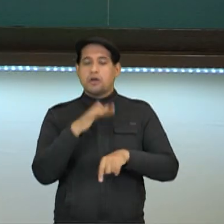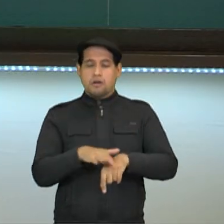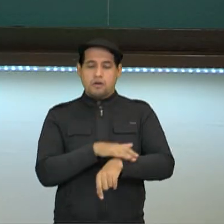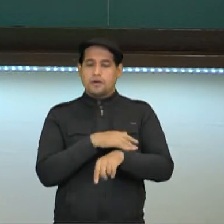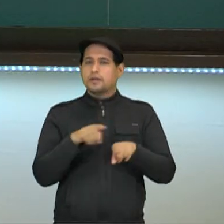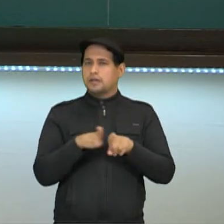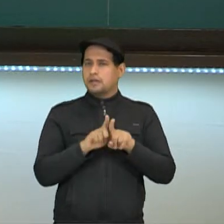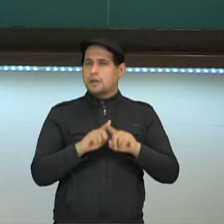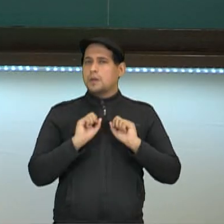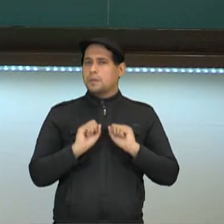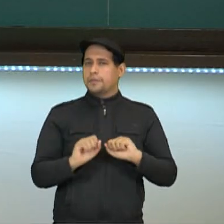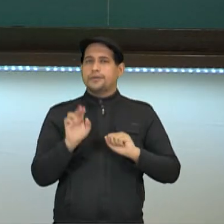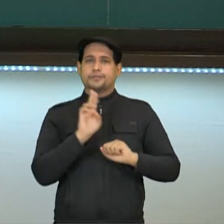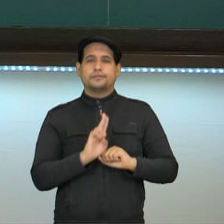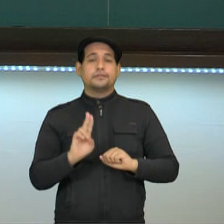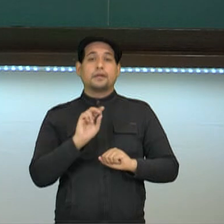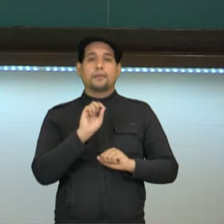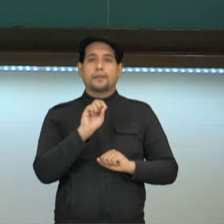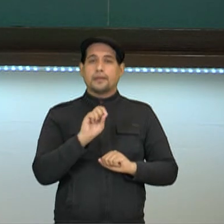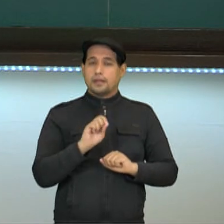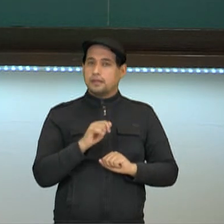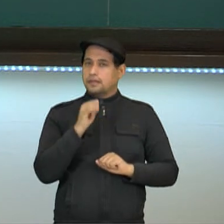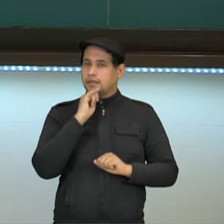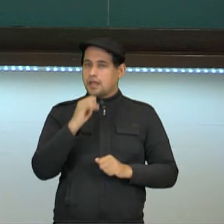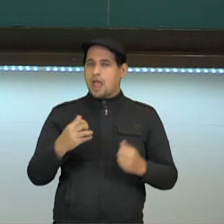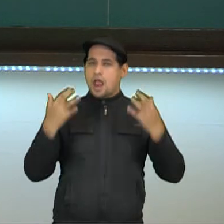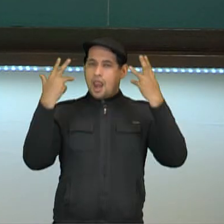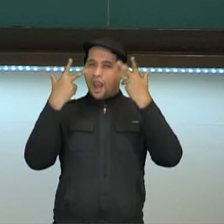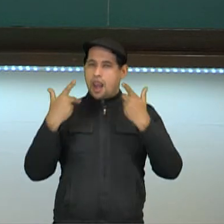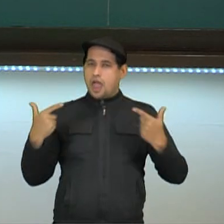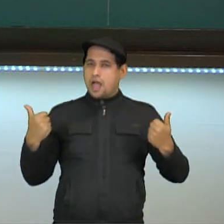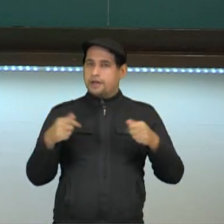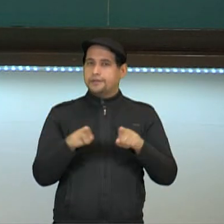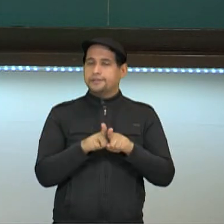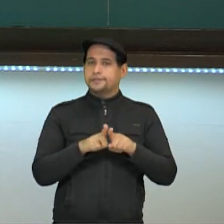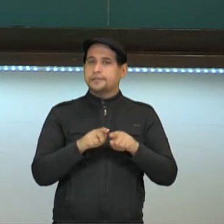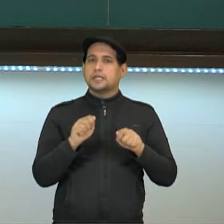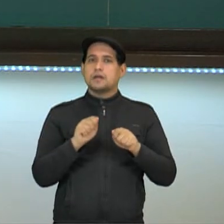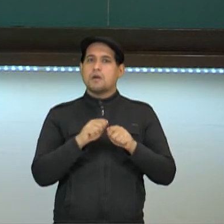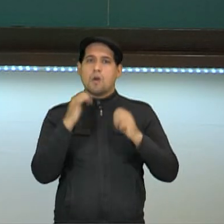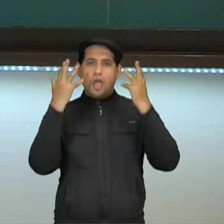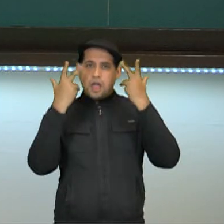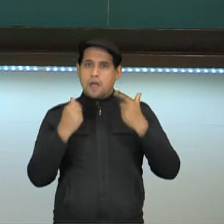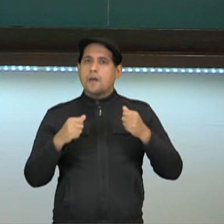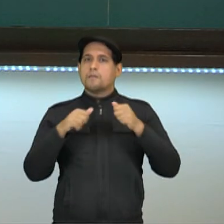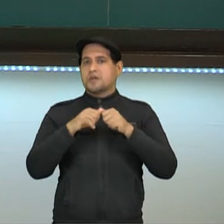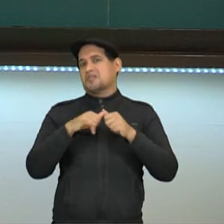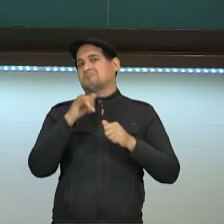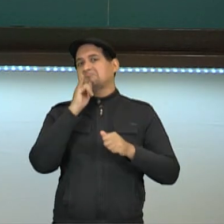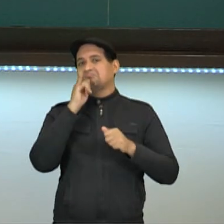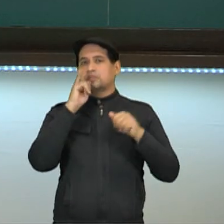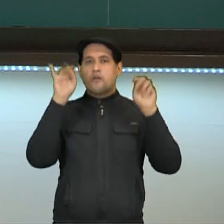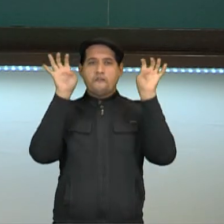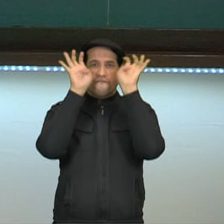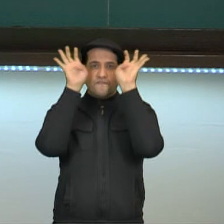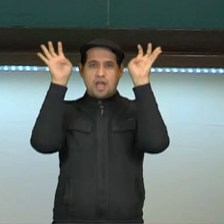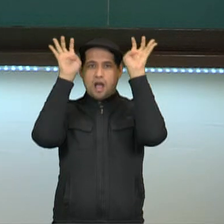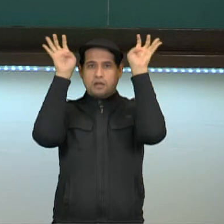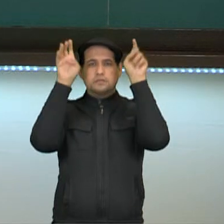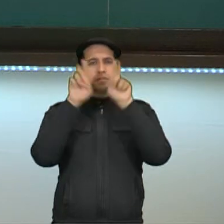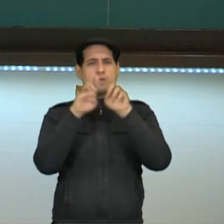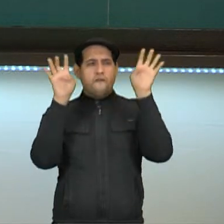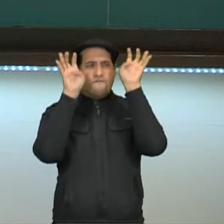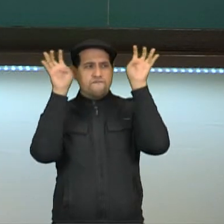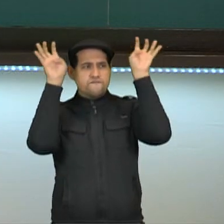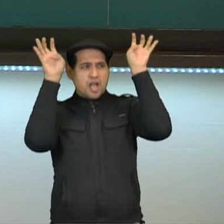gente pode até pegar, por exemplo, o leão fazendo uma caçada de veados no meio da mata, Os veados que estão lá, aquele